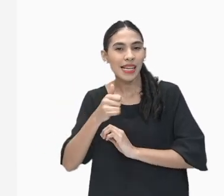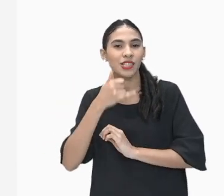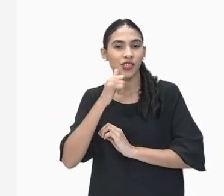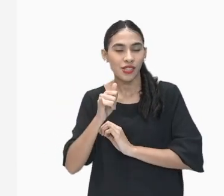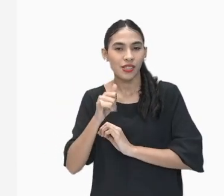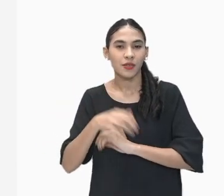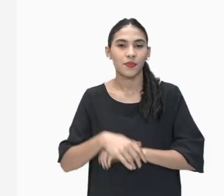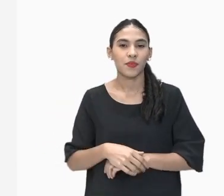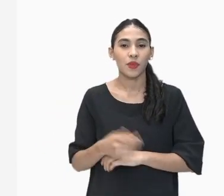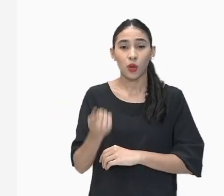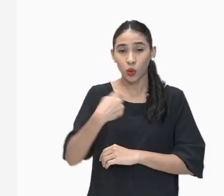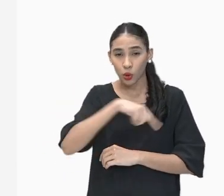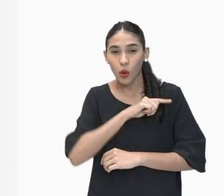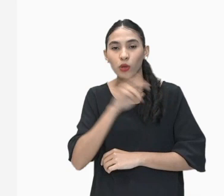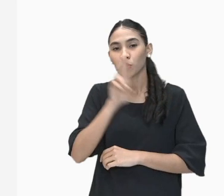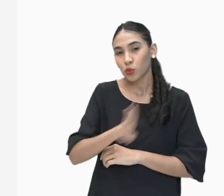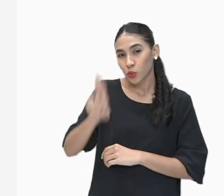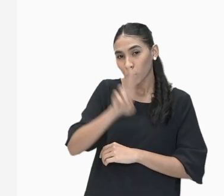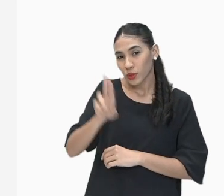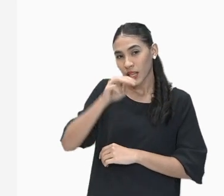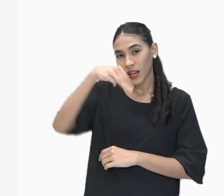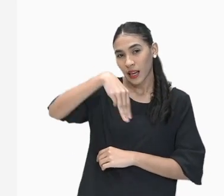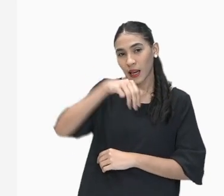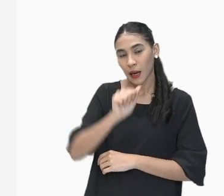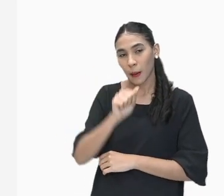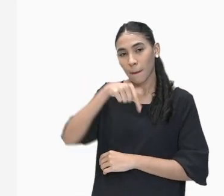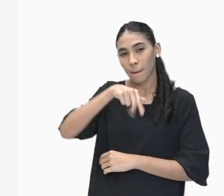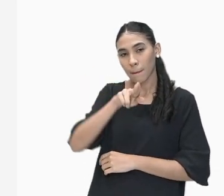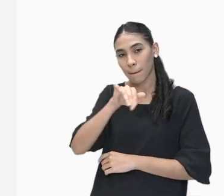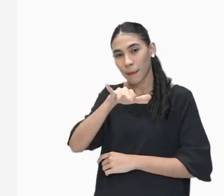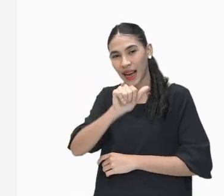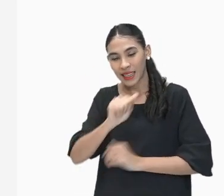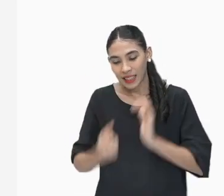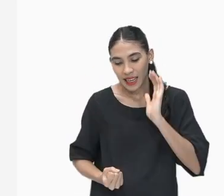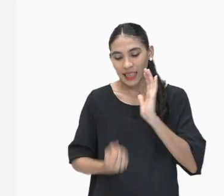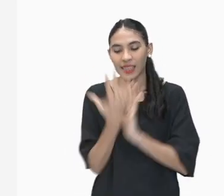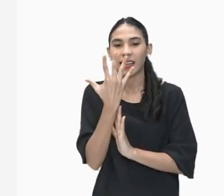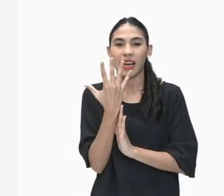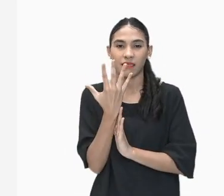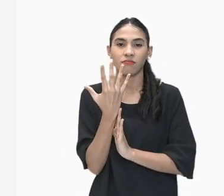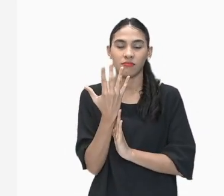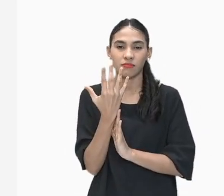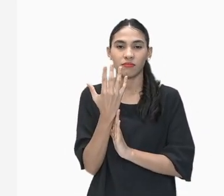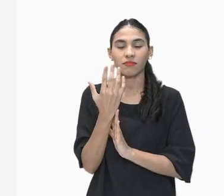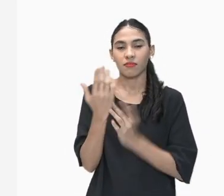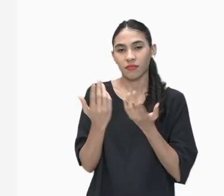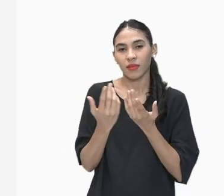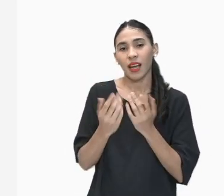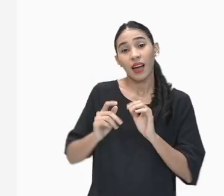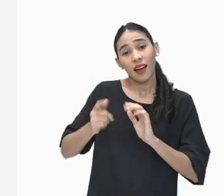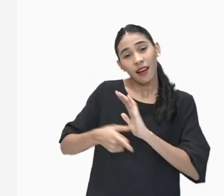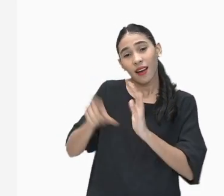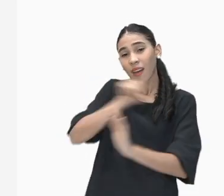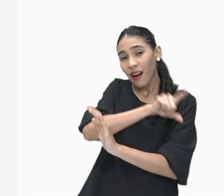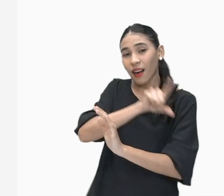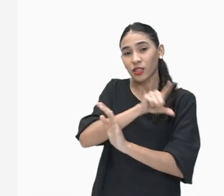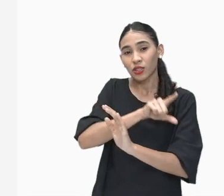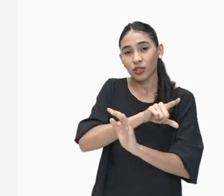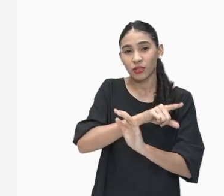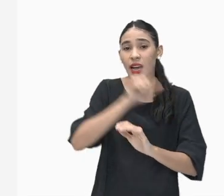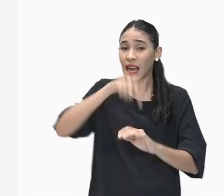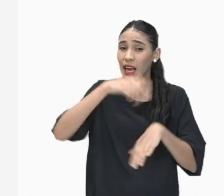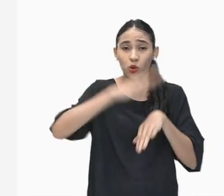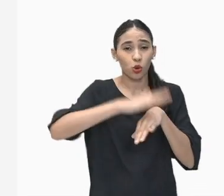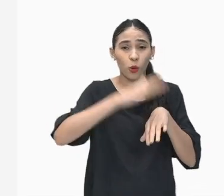então utilizar na produção máquinas que vão ajudar a produzir. Antes a força era do homem,